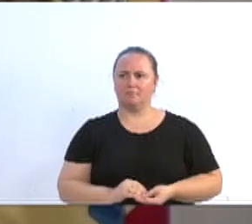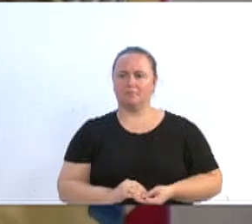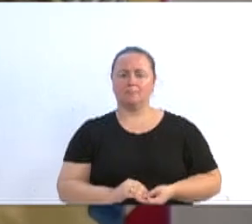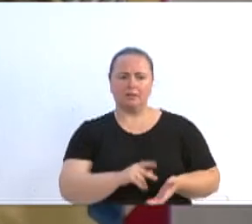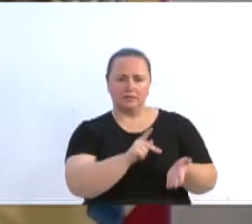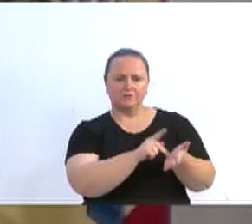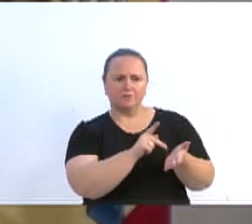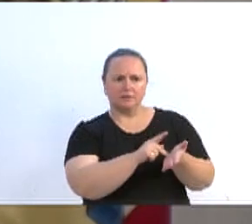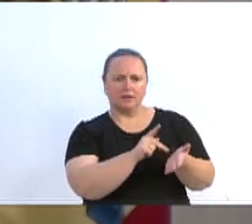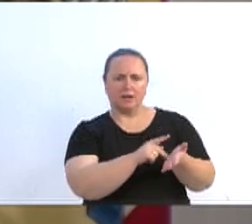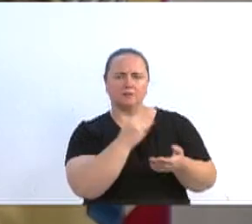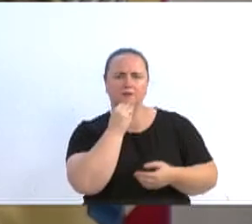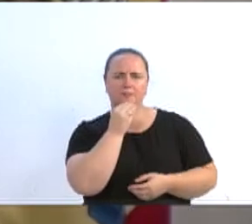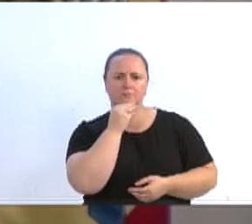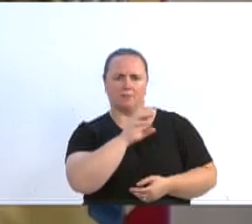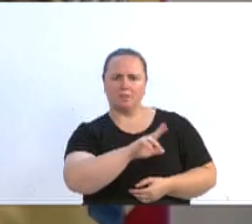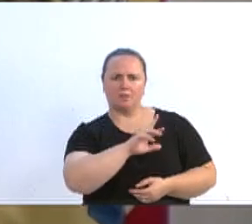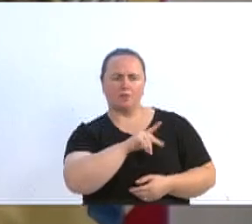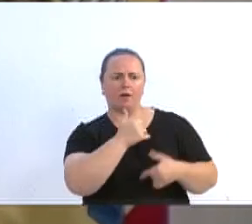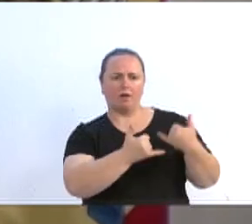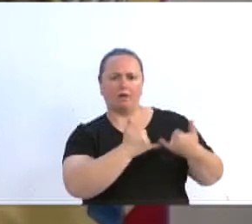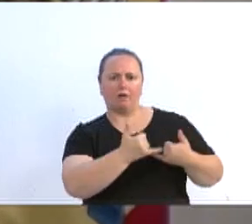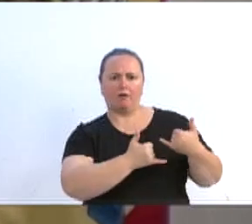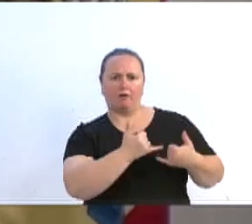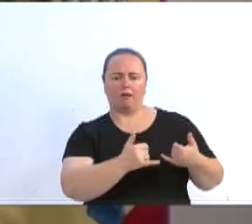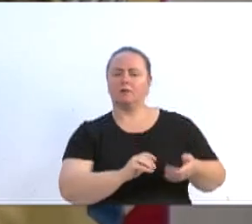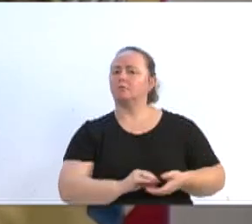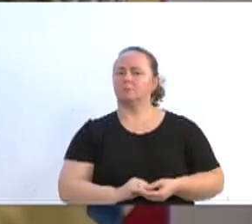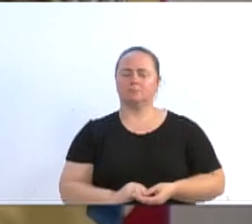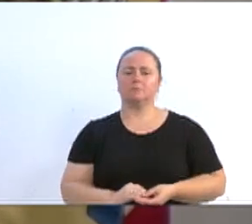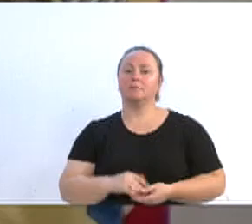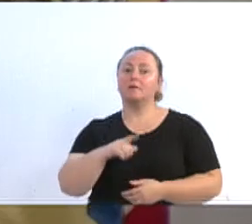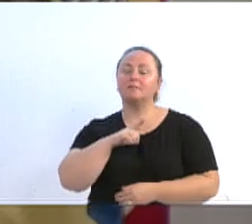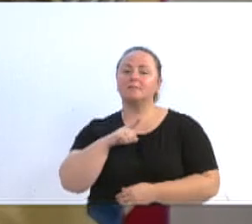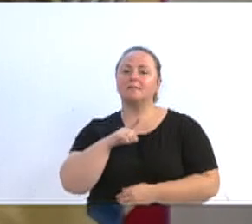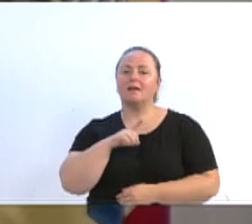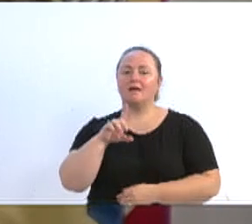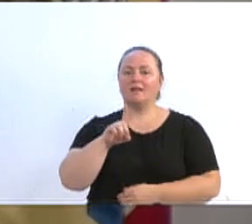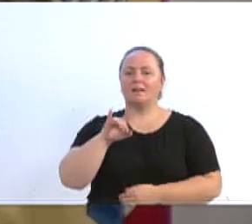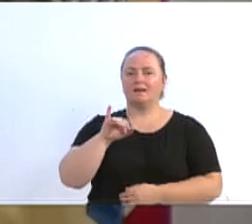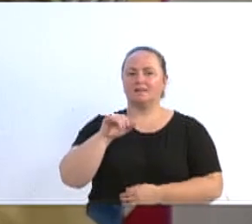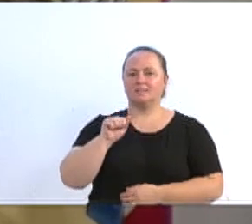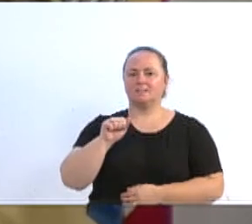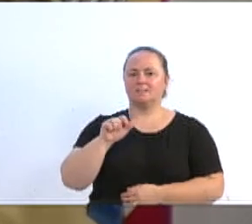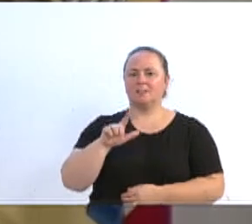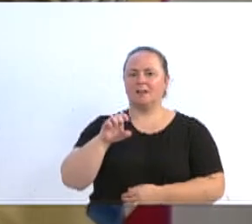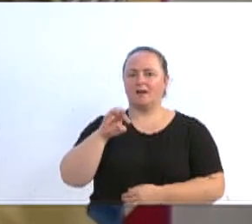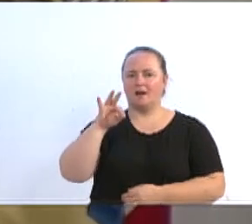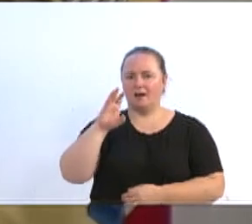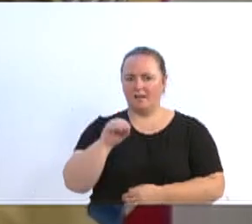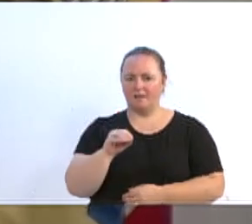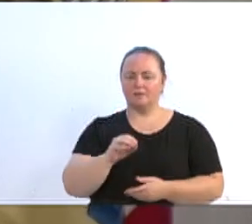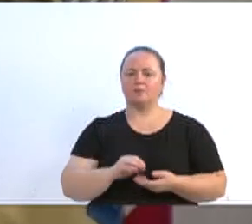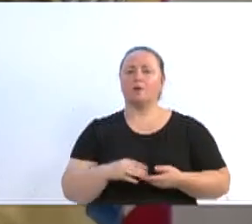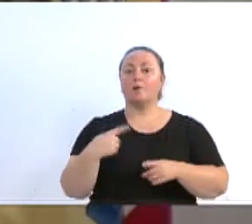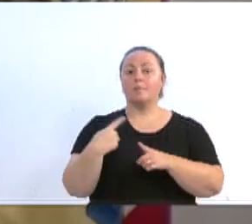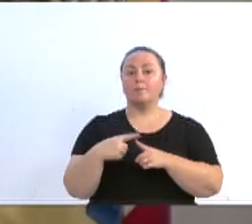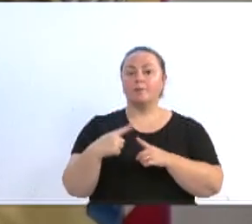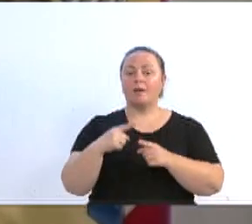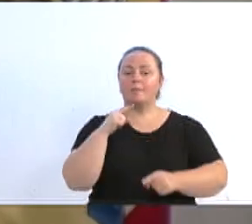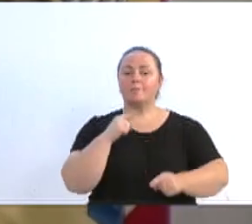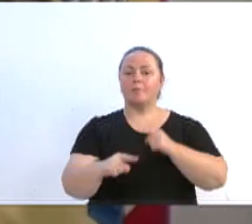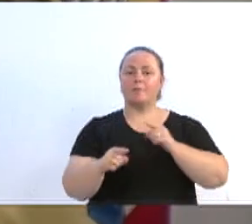brincadeira. Ele vai falando sobre o idioma alemão, o dialeto alemão falado aqui no sul do Brasil. Diz que foi proibido durante a